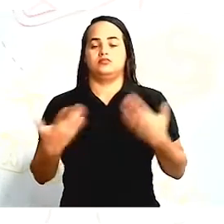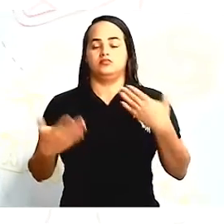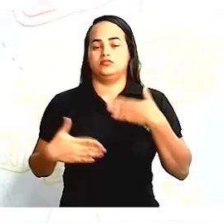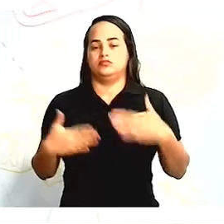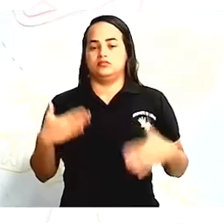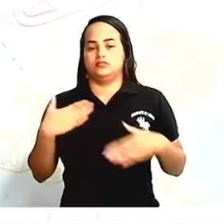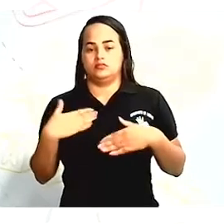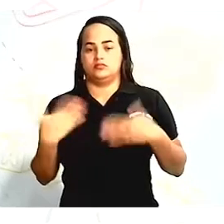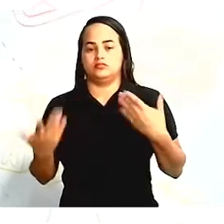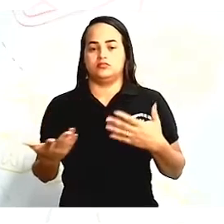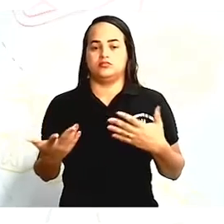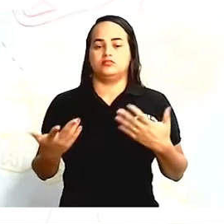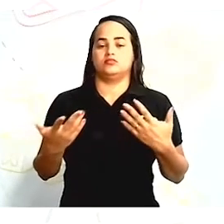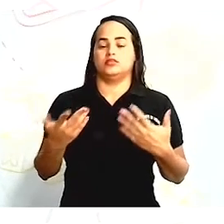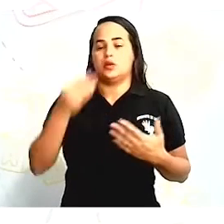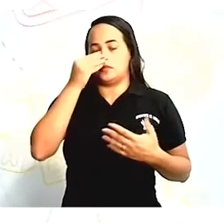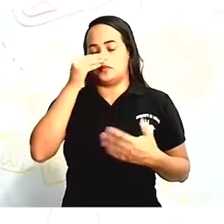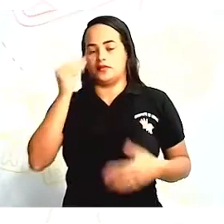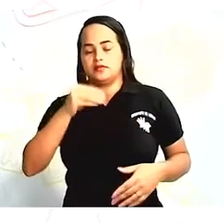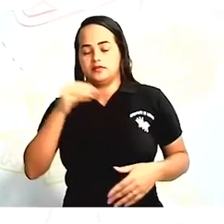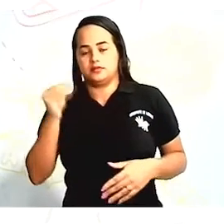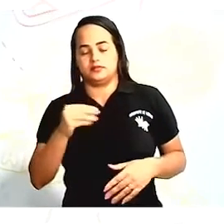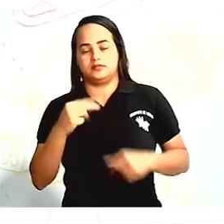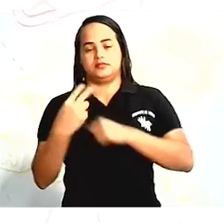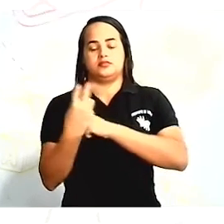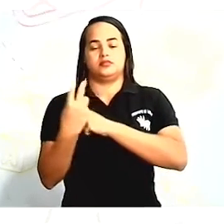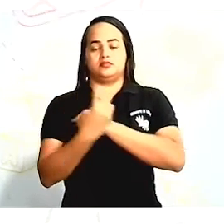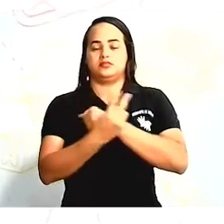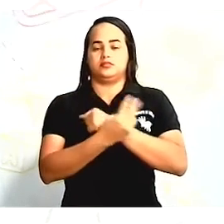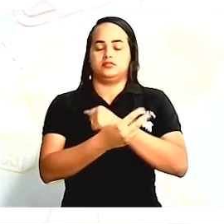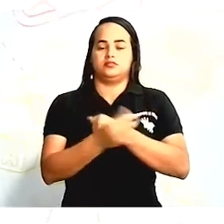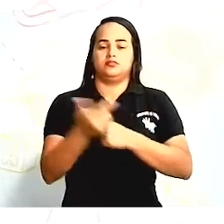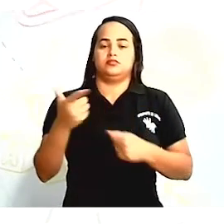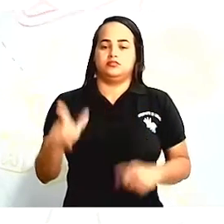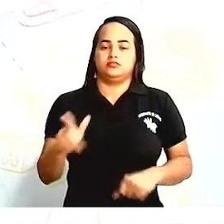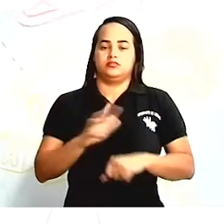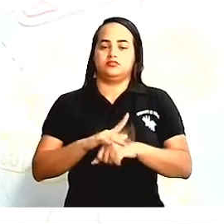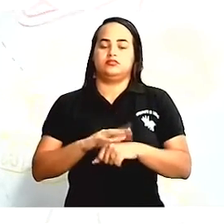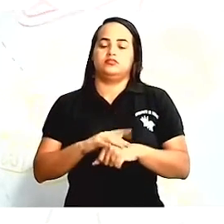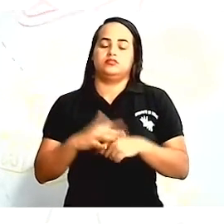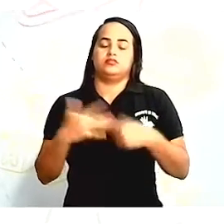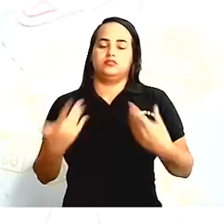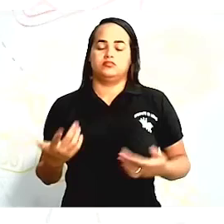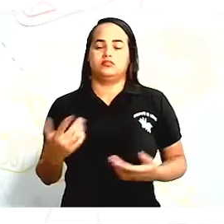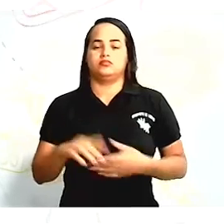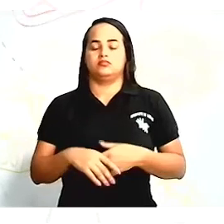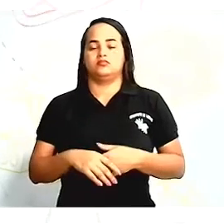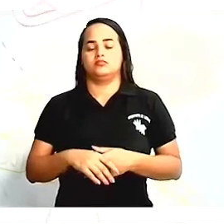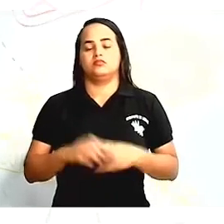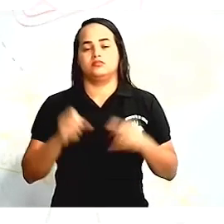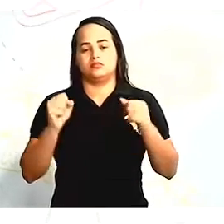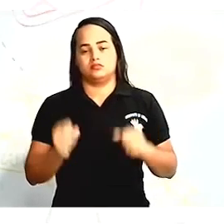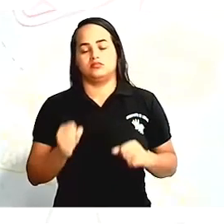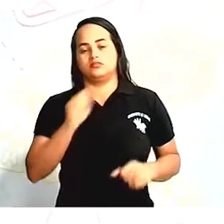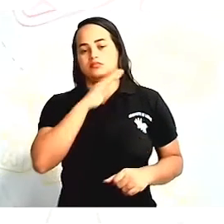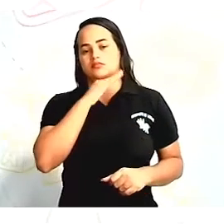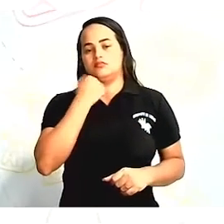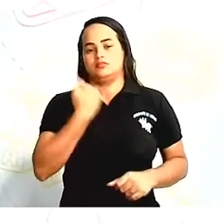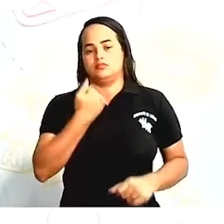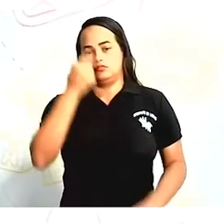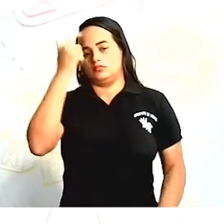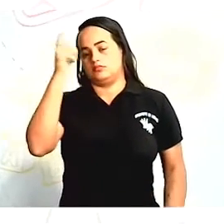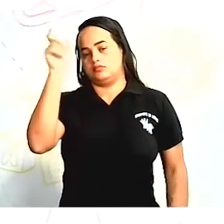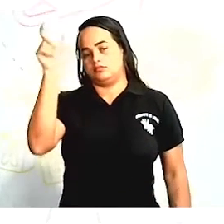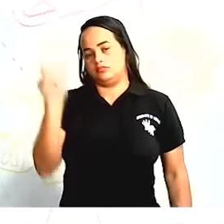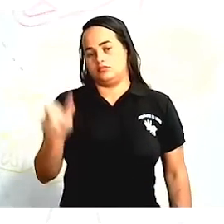estar comprometido ao combate da AIDS, essa outra doença oportunista pode provocar a morte do indivíduo. É